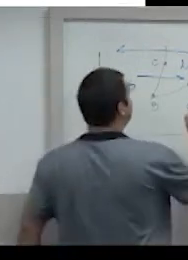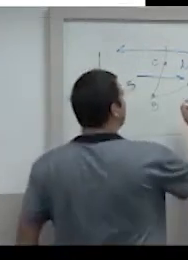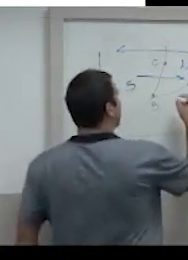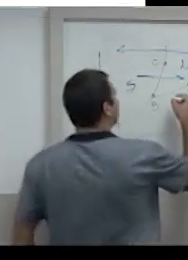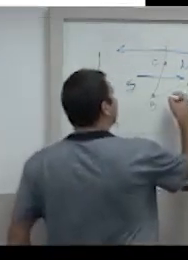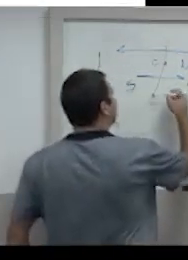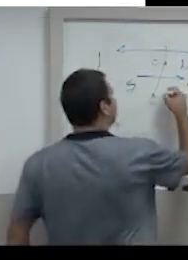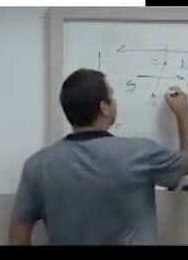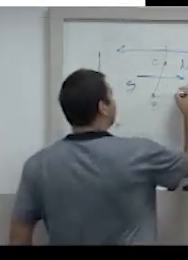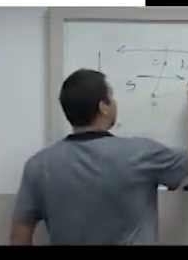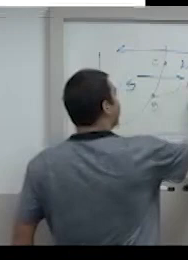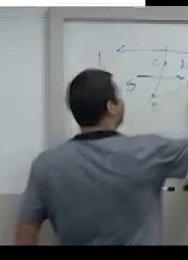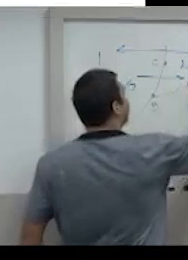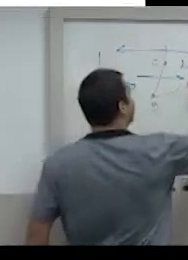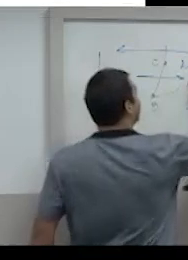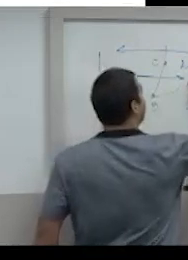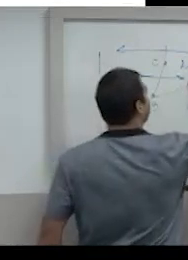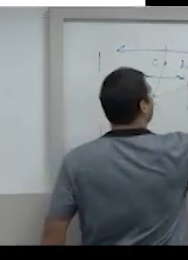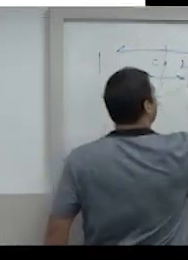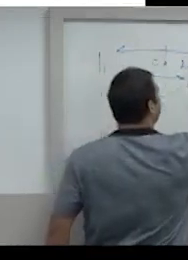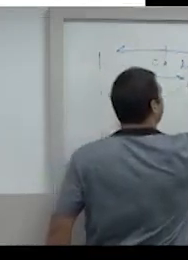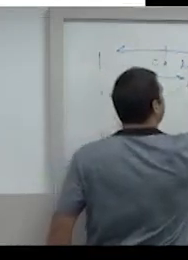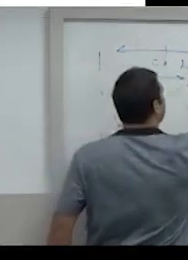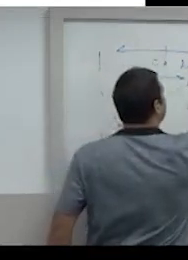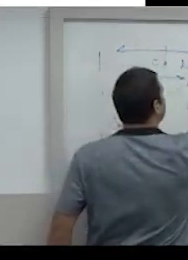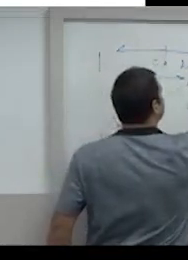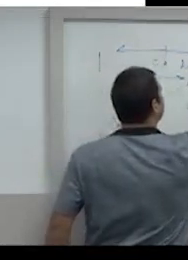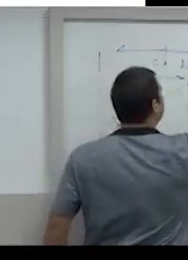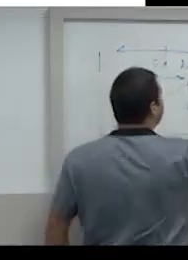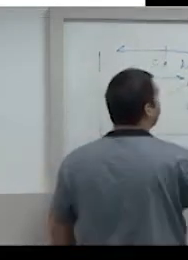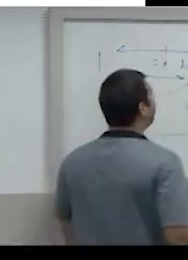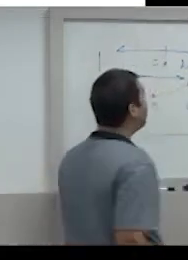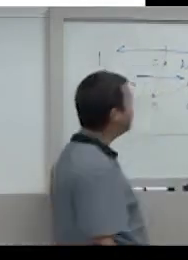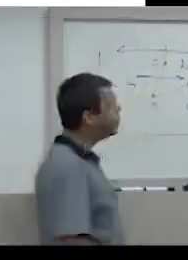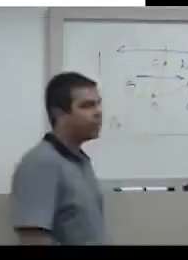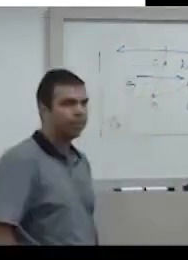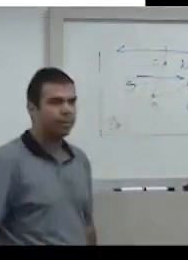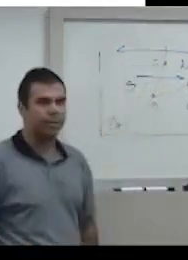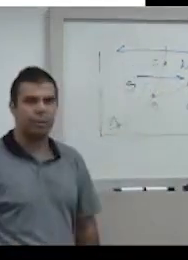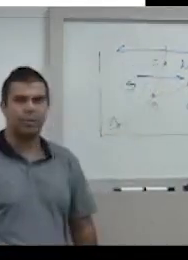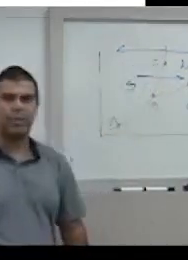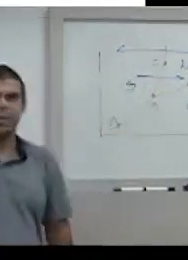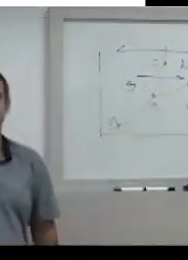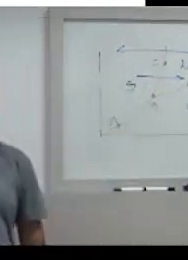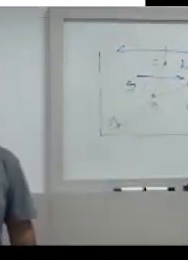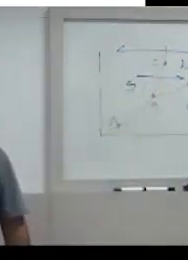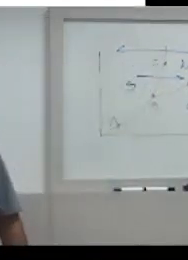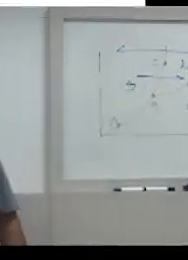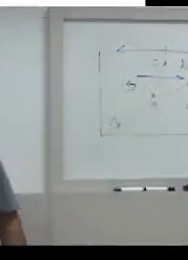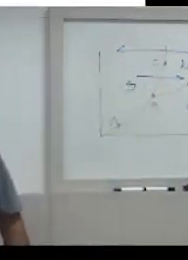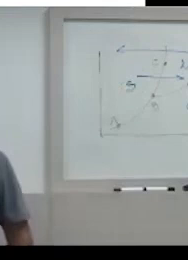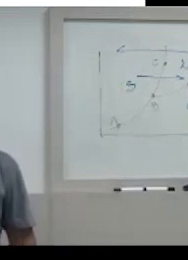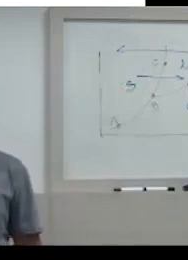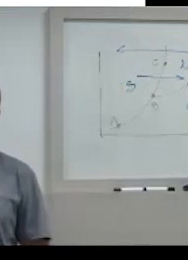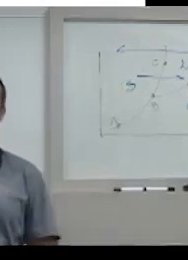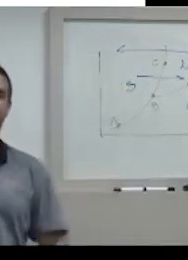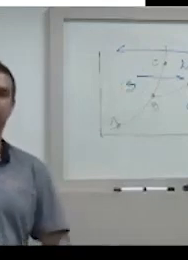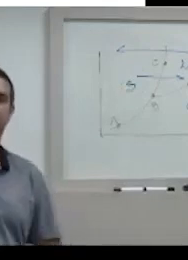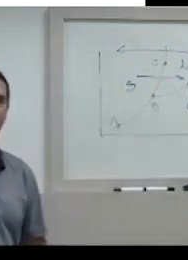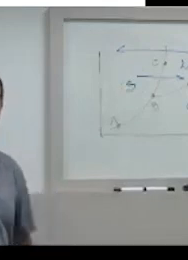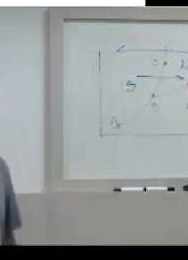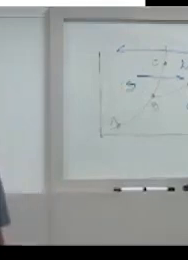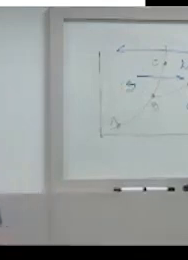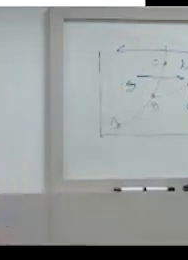ponto de referência, quando você faz esse caminho aqui, por exemplo, então você vai estar vaporizando esse componente, ou trabalhando com estado